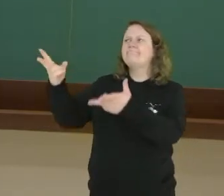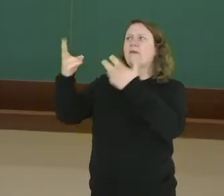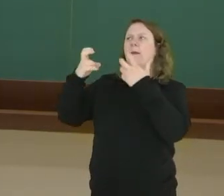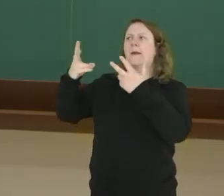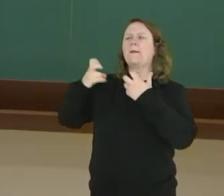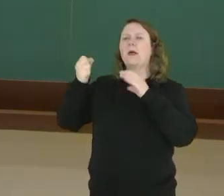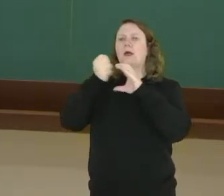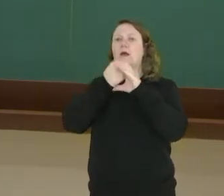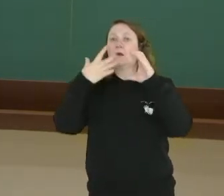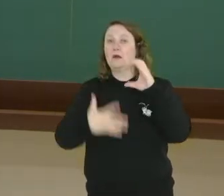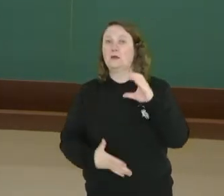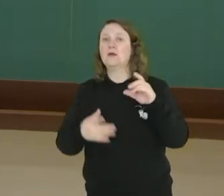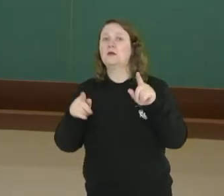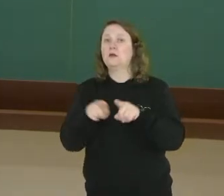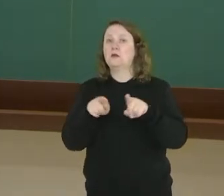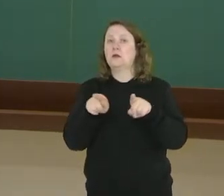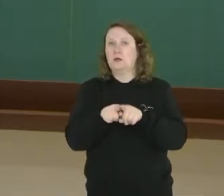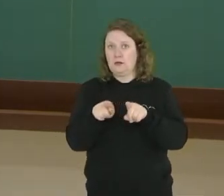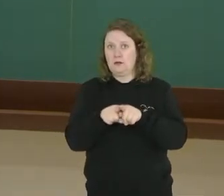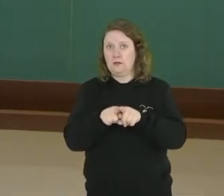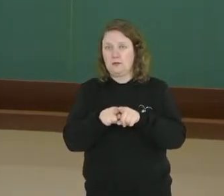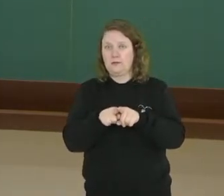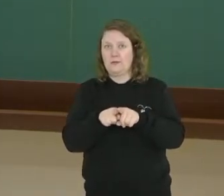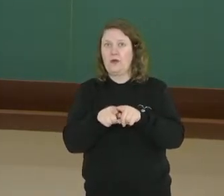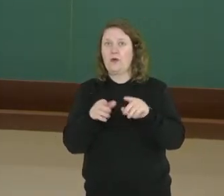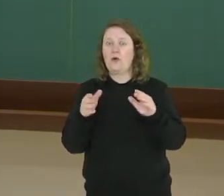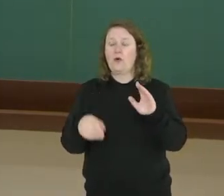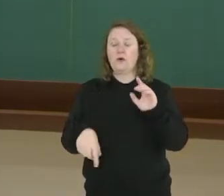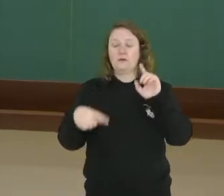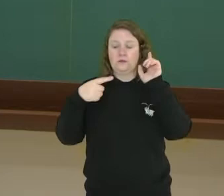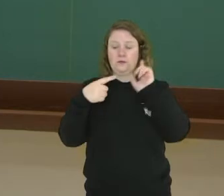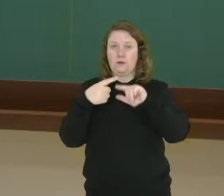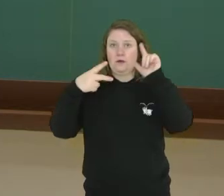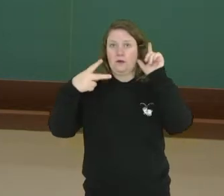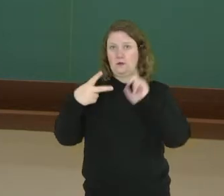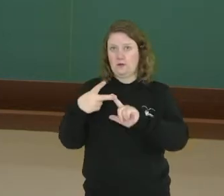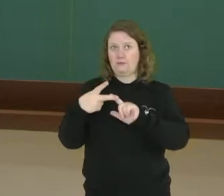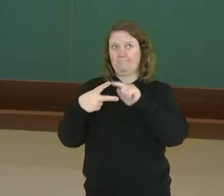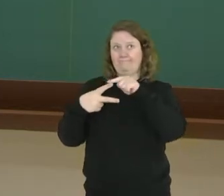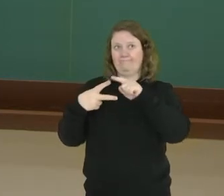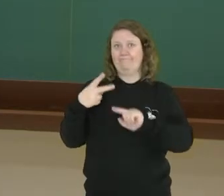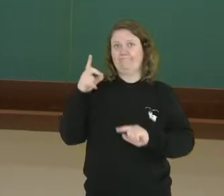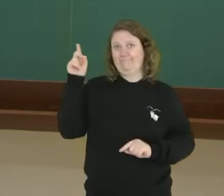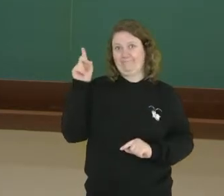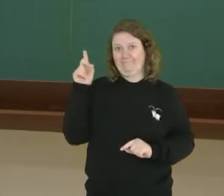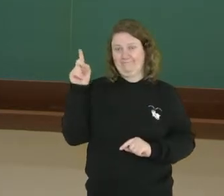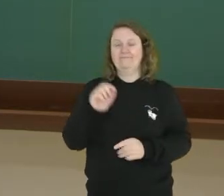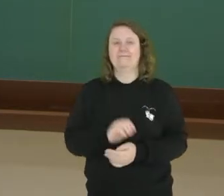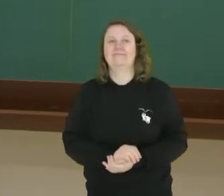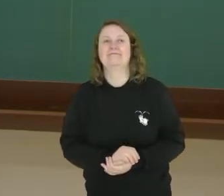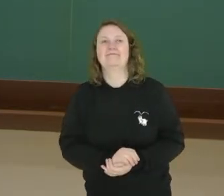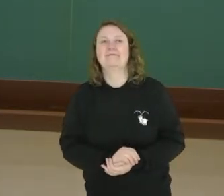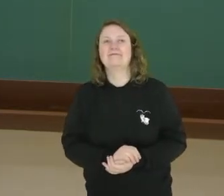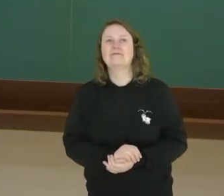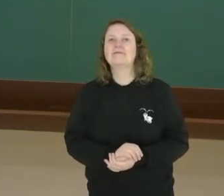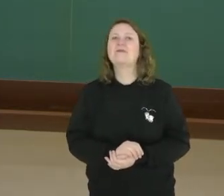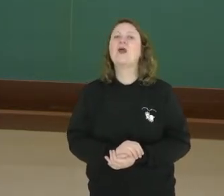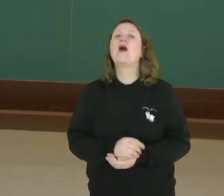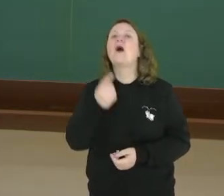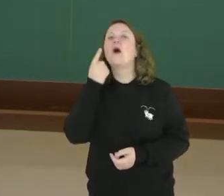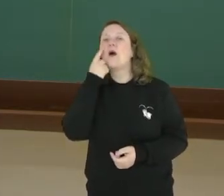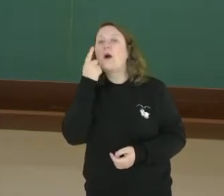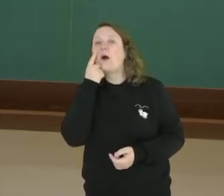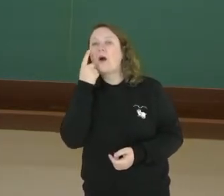dos répteis. Então, hoje, classificação e as características deste grupo. Quero convidar você